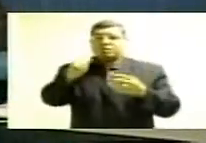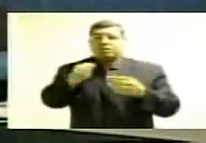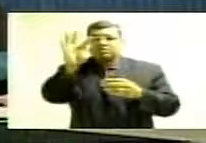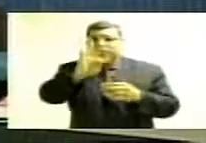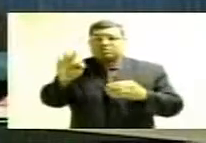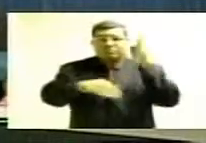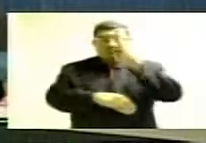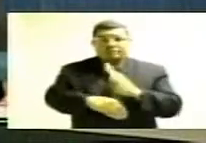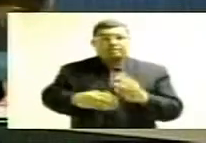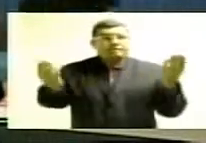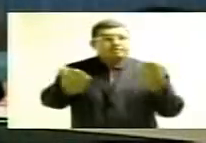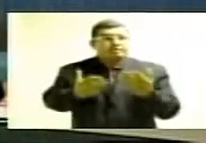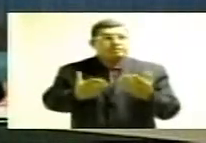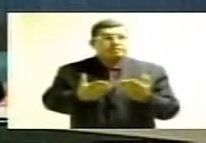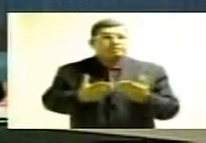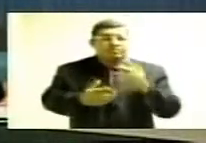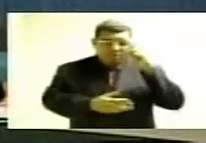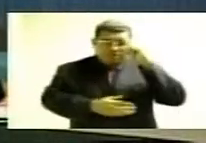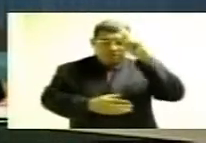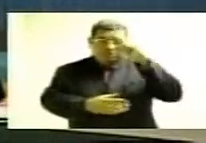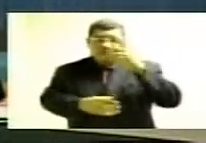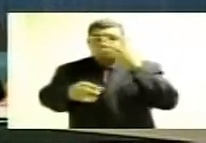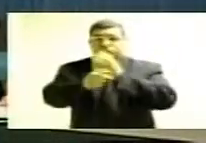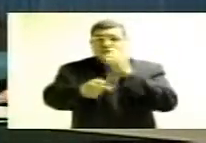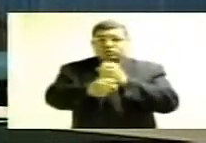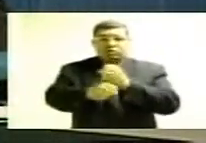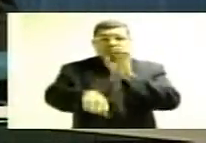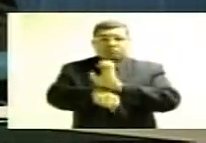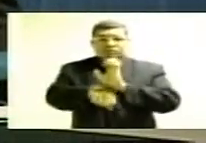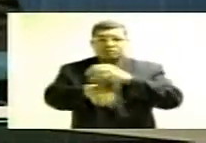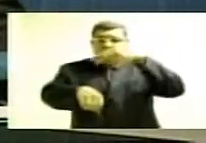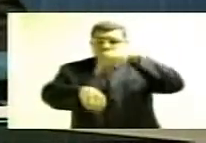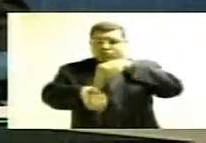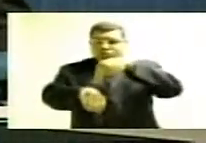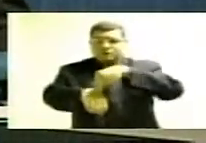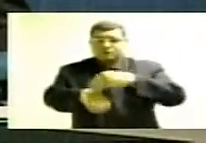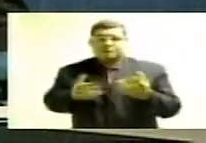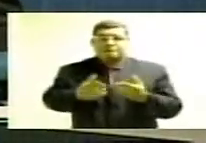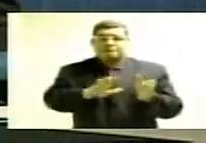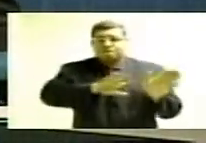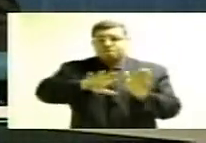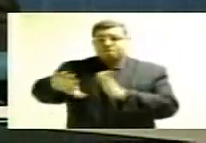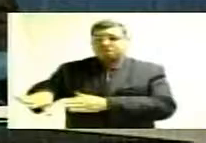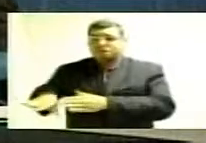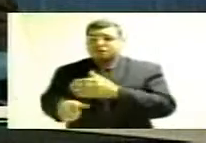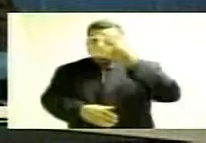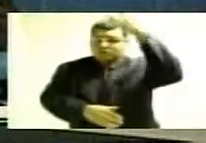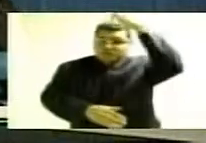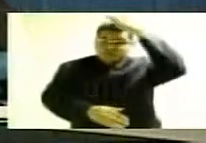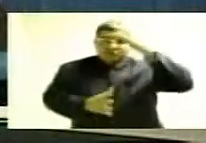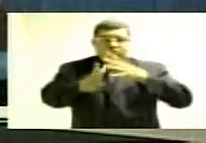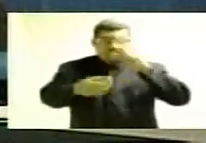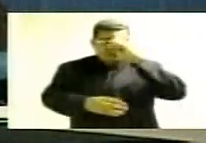Federativo Brasileiro, fortalecendo o orçamento de estados e municípios e retirando a absurda